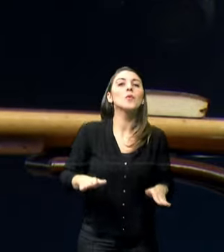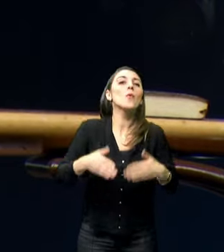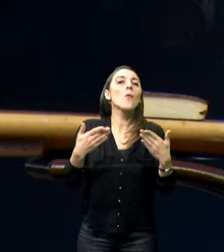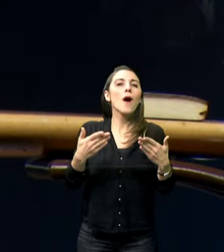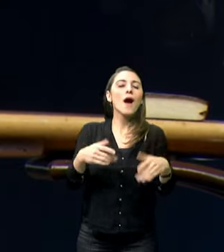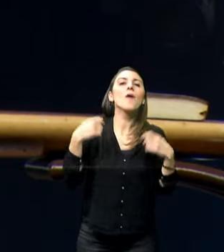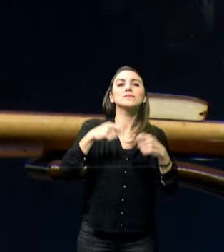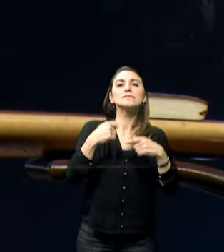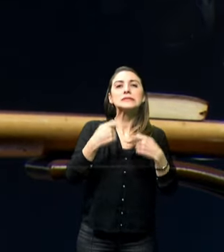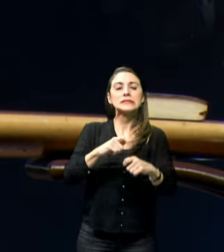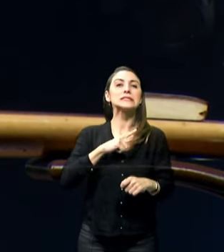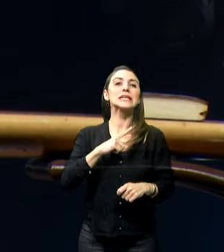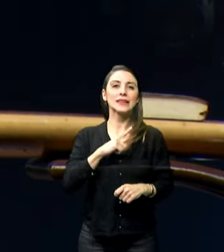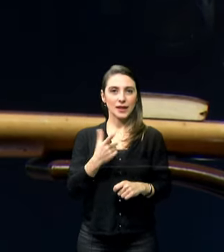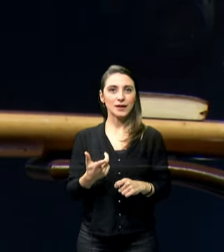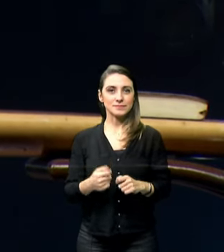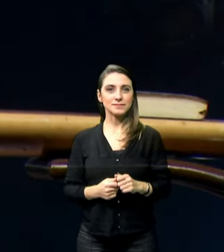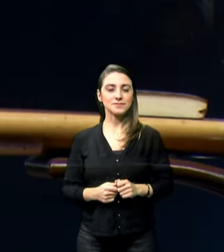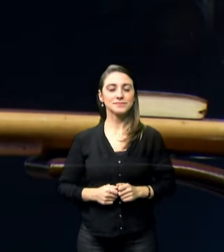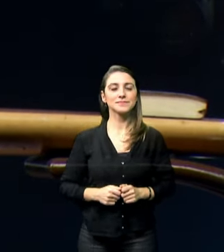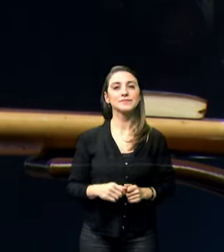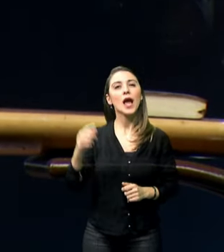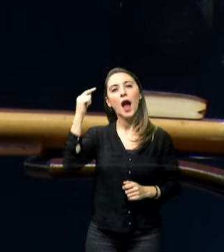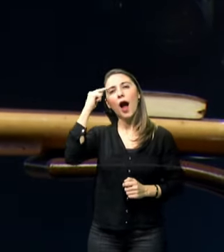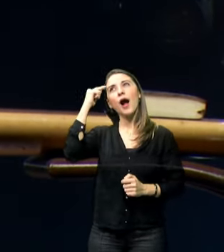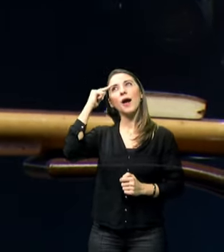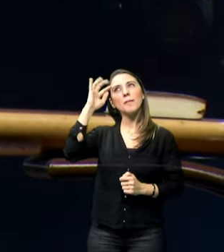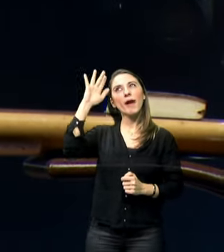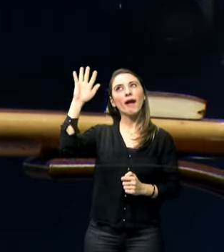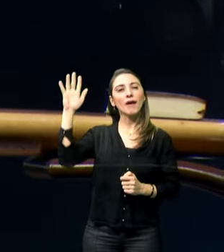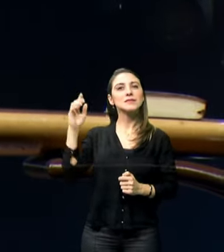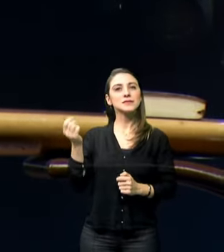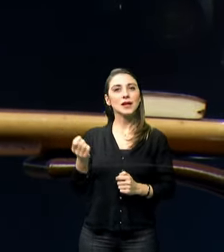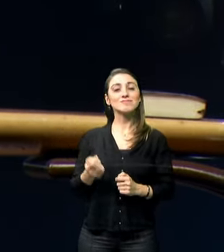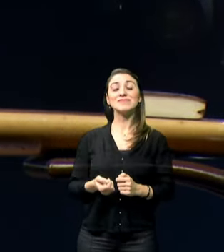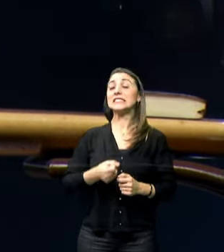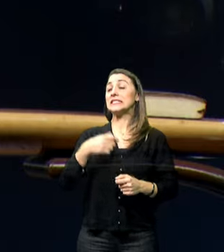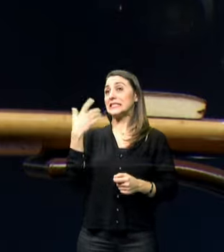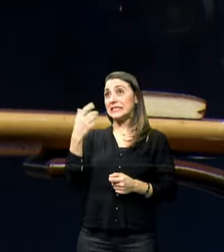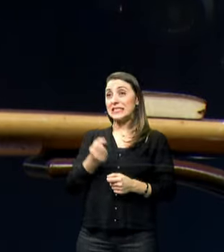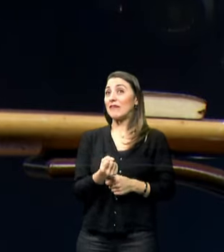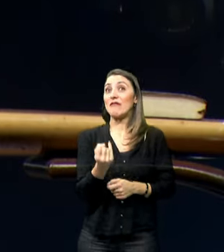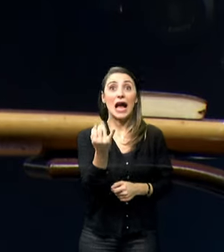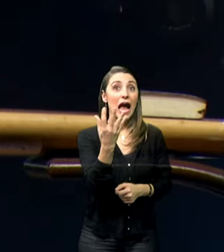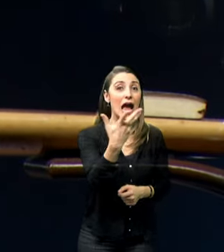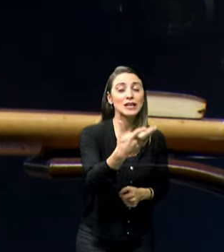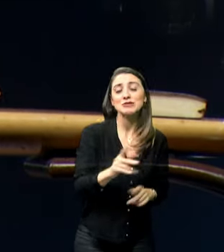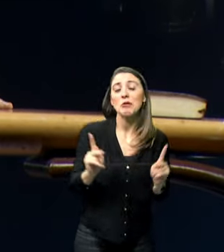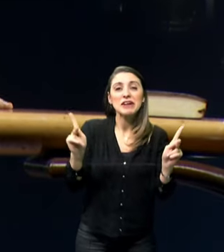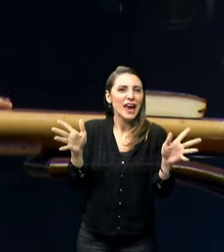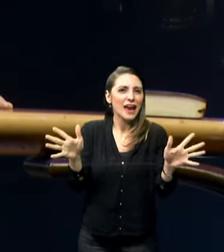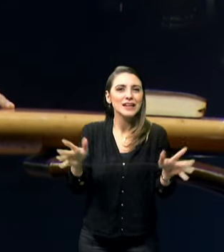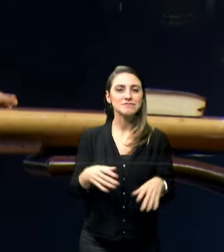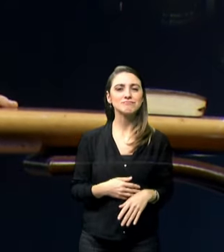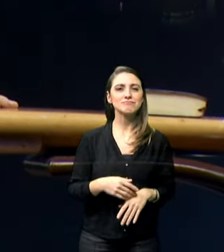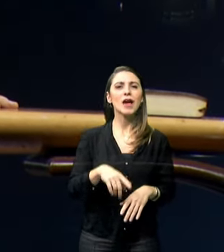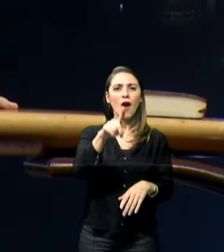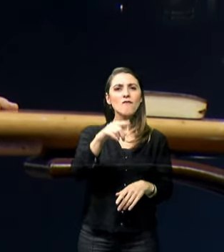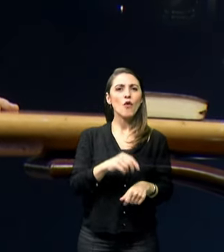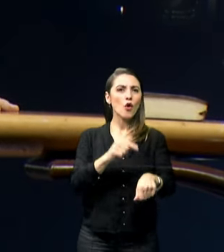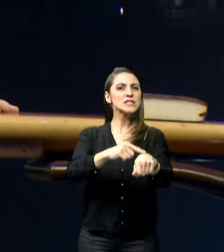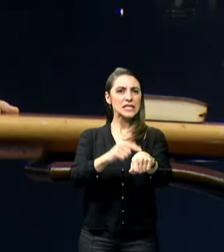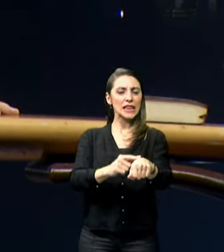rápido. Pensa aí. Ih, pastor, a lista é grande. Tá bom, estou dando tempo para você pensar.